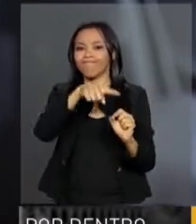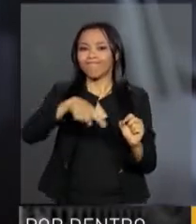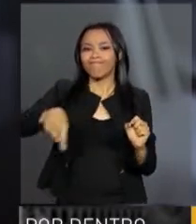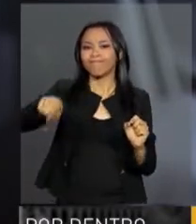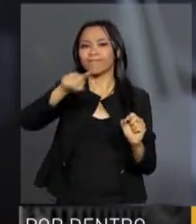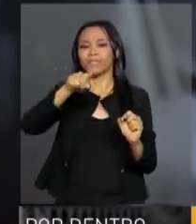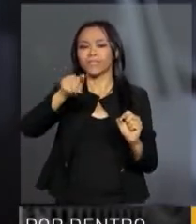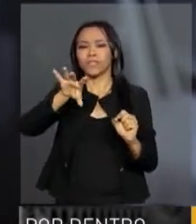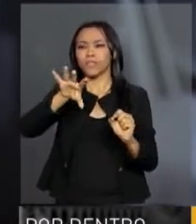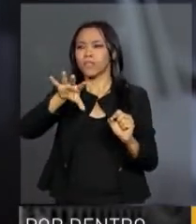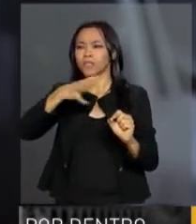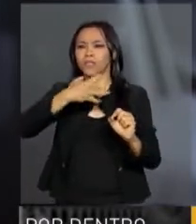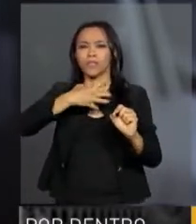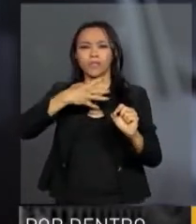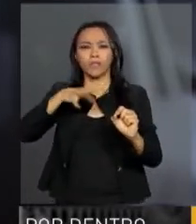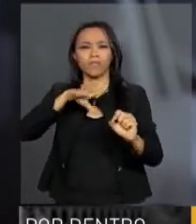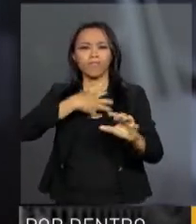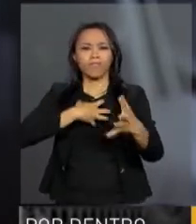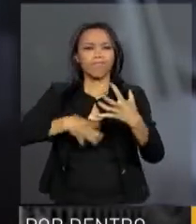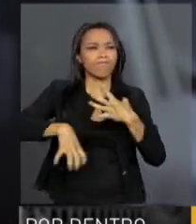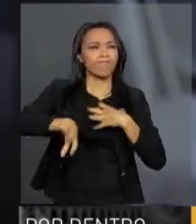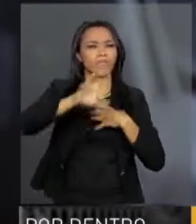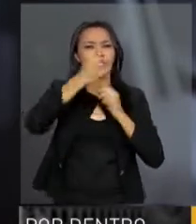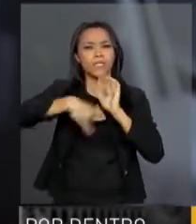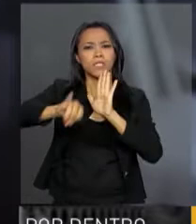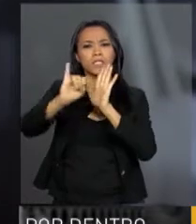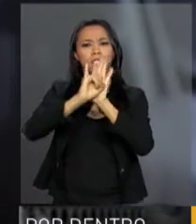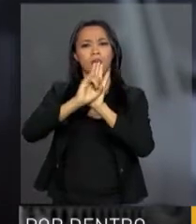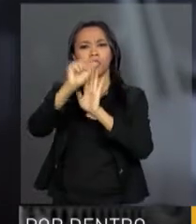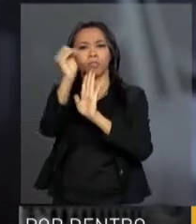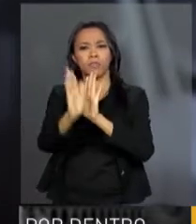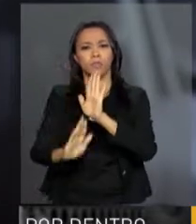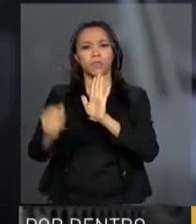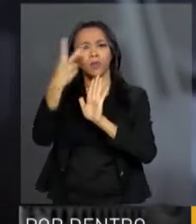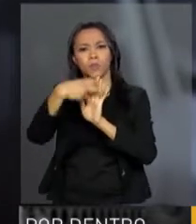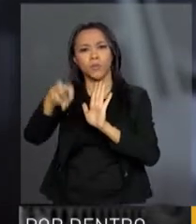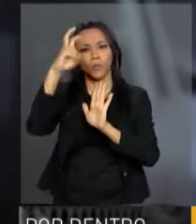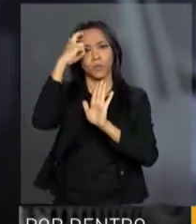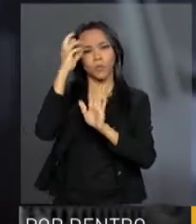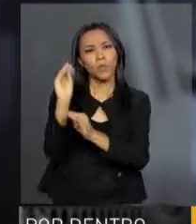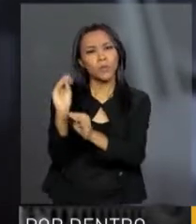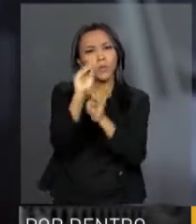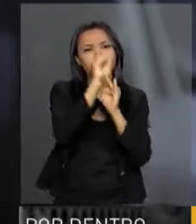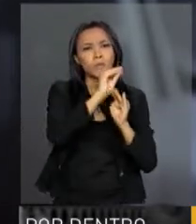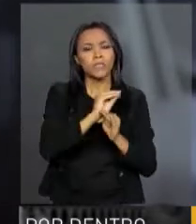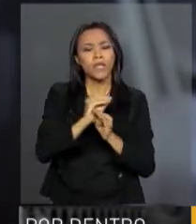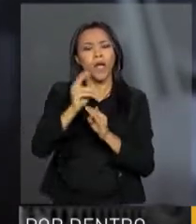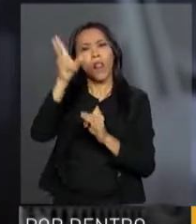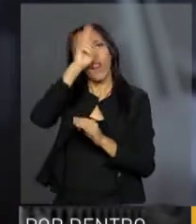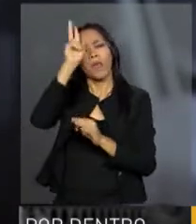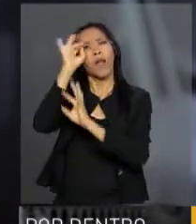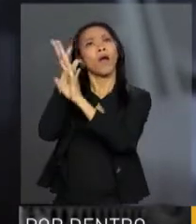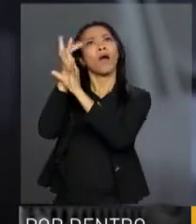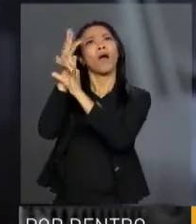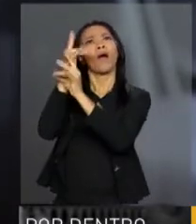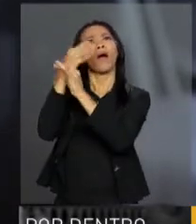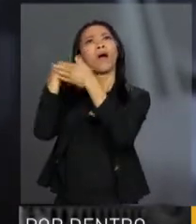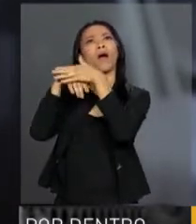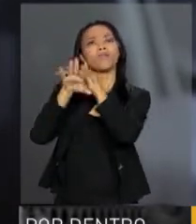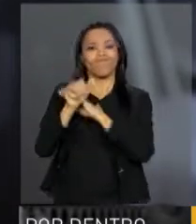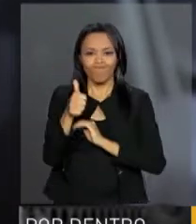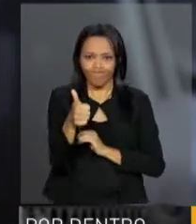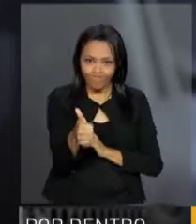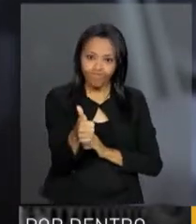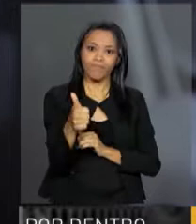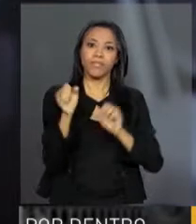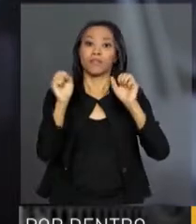expressão da identidade nacional, a cultura, um incentivo à preservação da memória, do nosso patrimônio, e também,